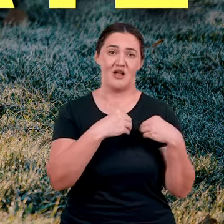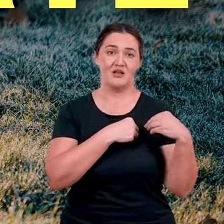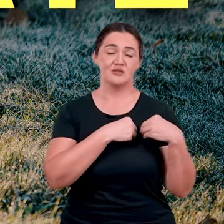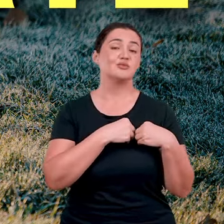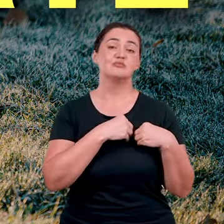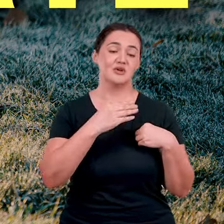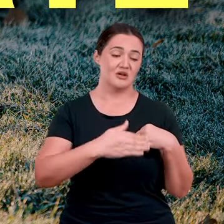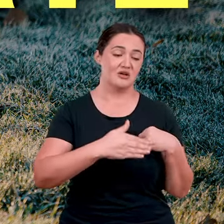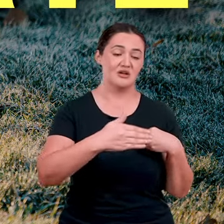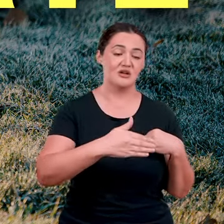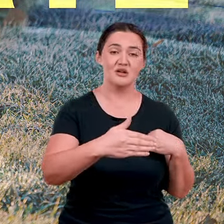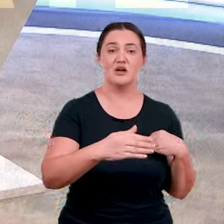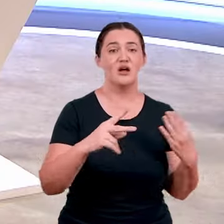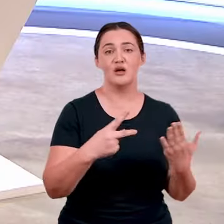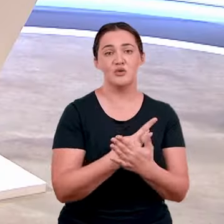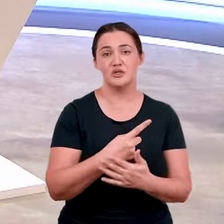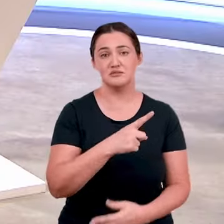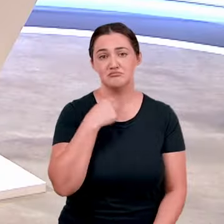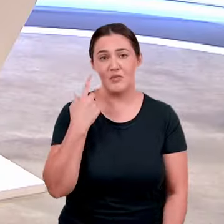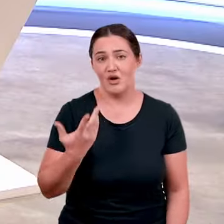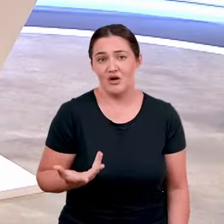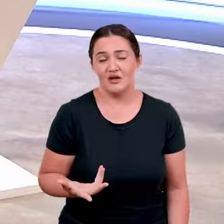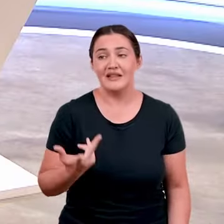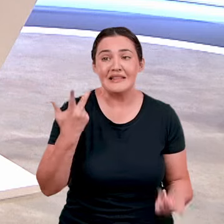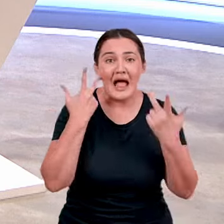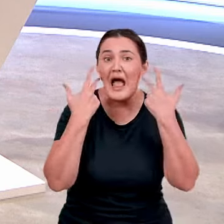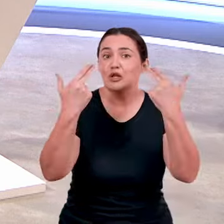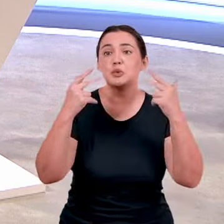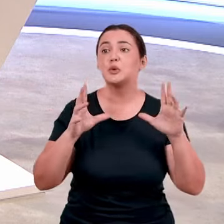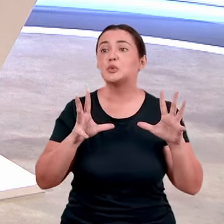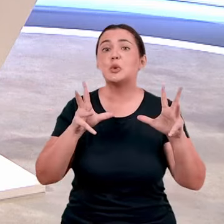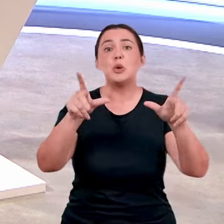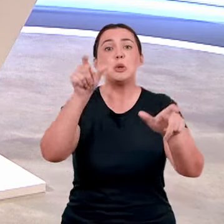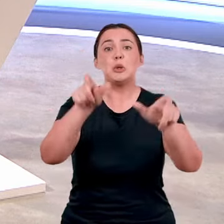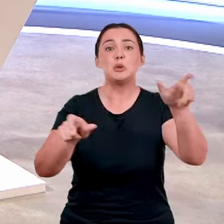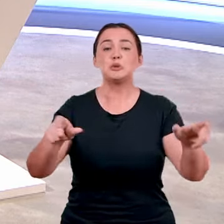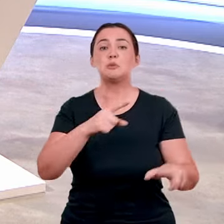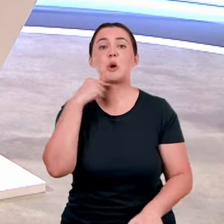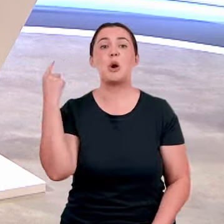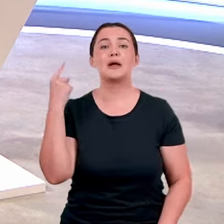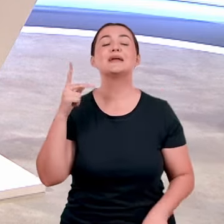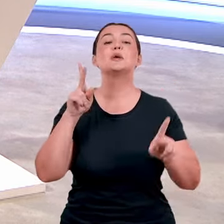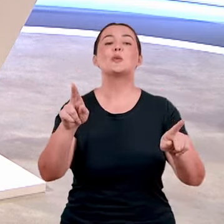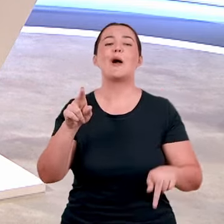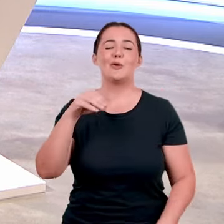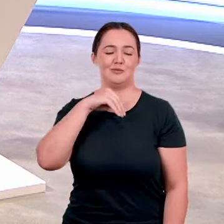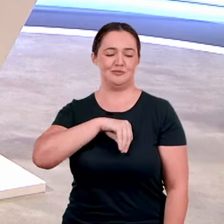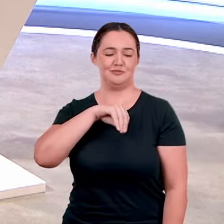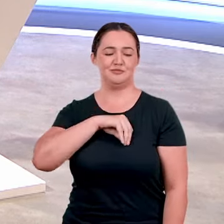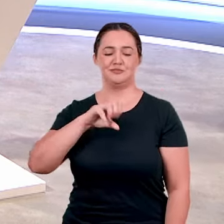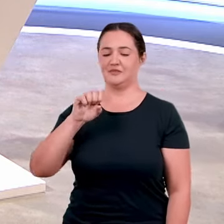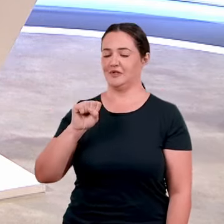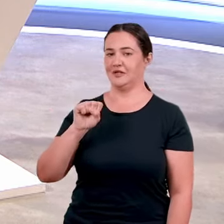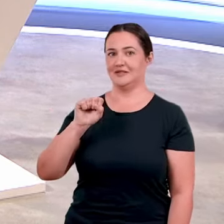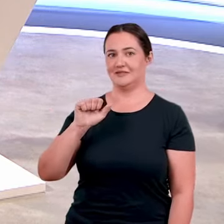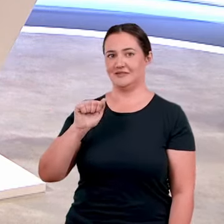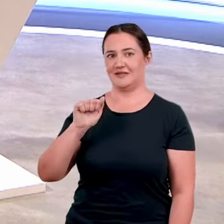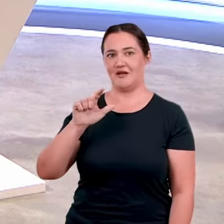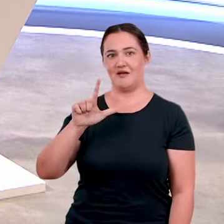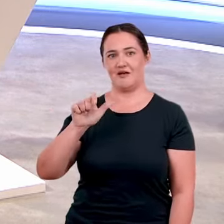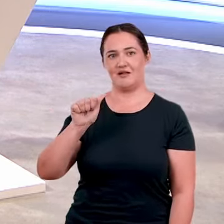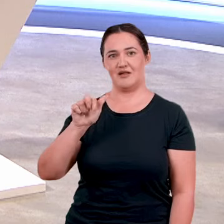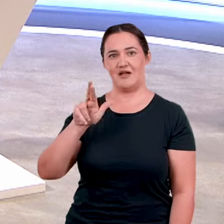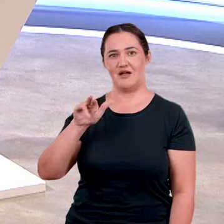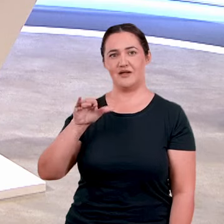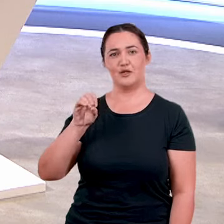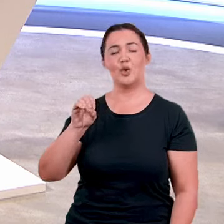do pecado é a morte. Eu gosto de pensar que a palavra salário significa recompensa. É